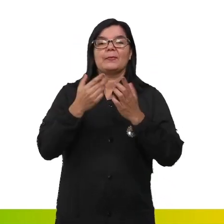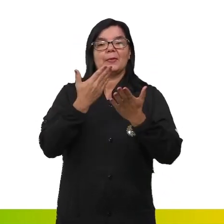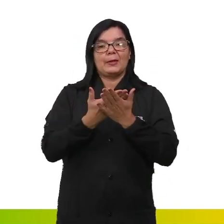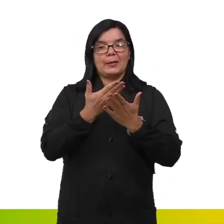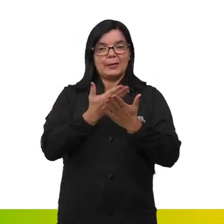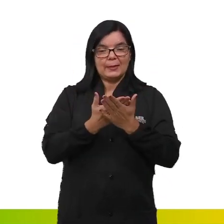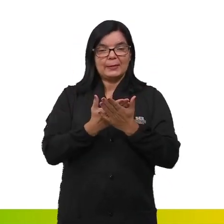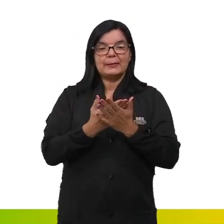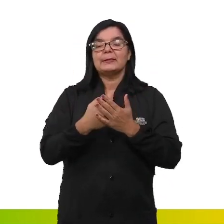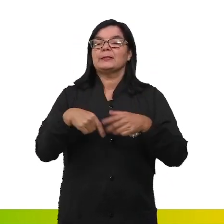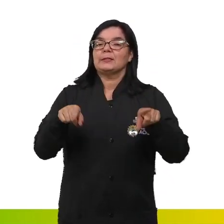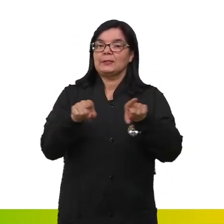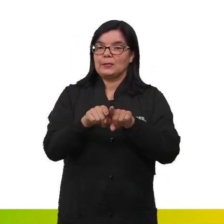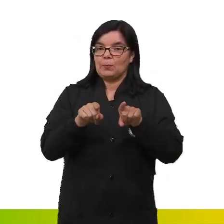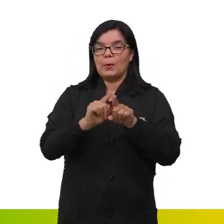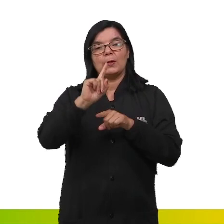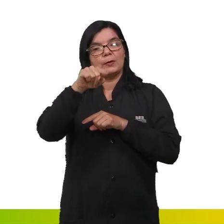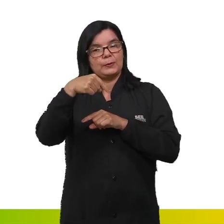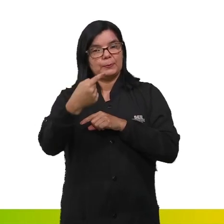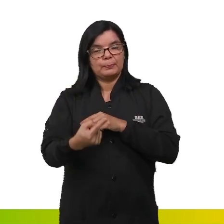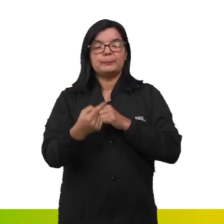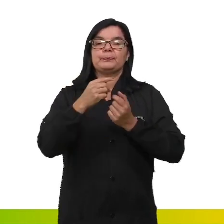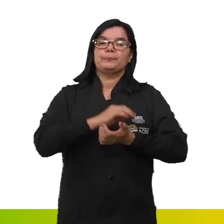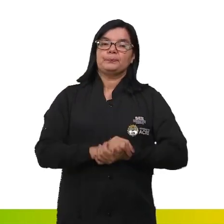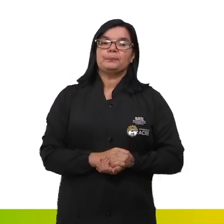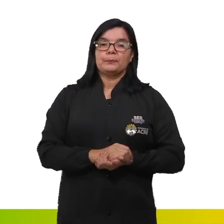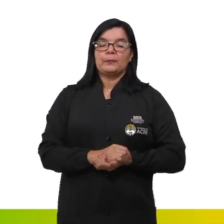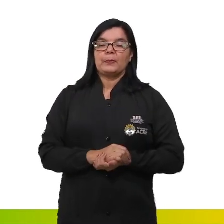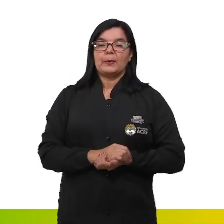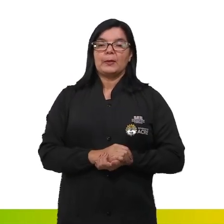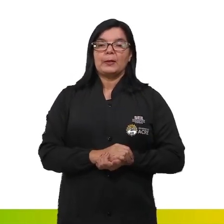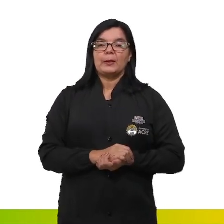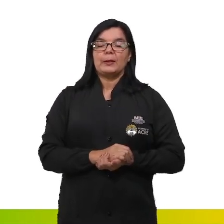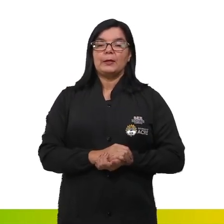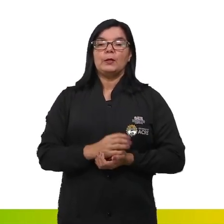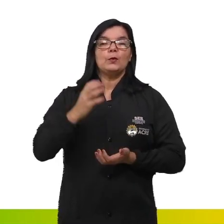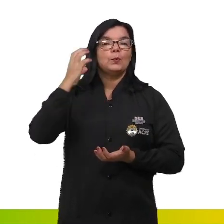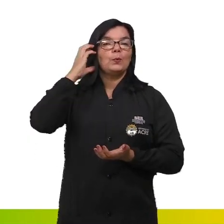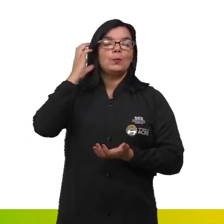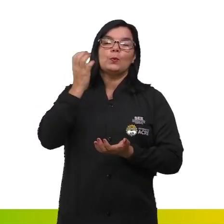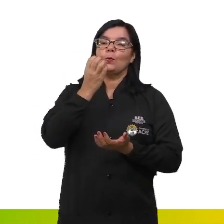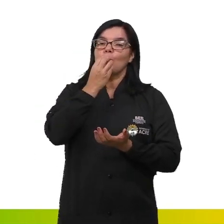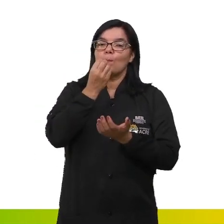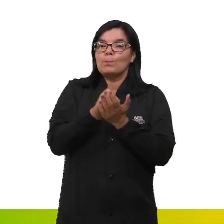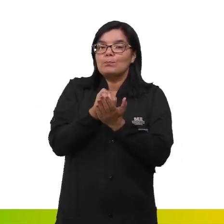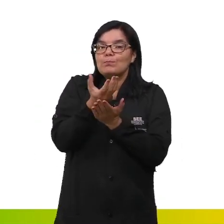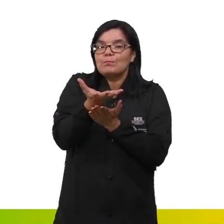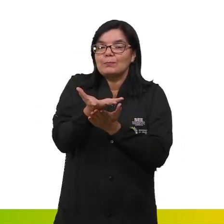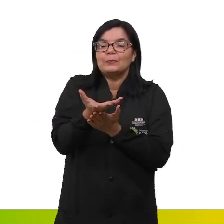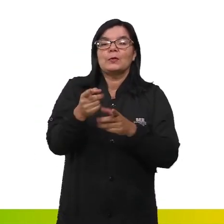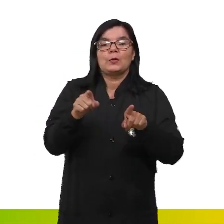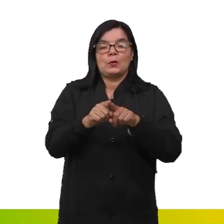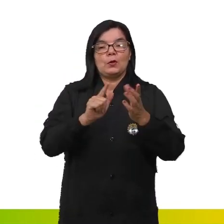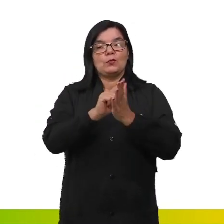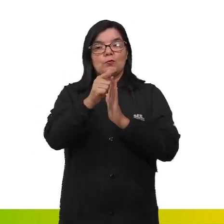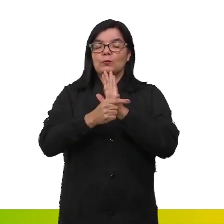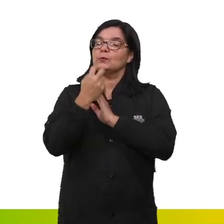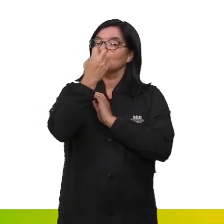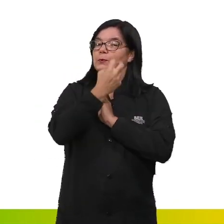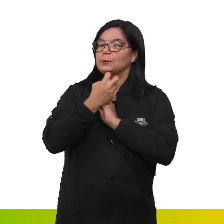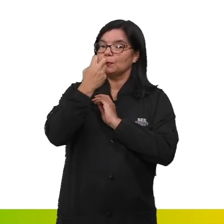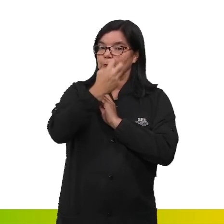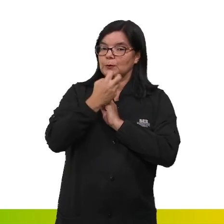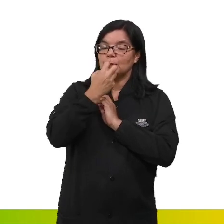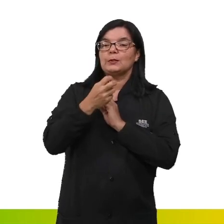vai trabalhar isso aqui posteriormente, tá certo, pessoal? E o podcast aí aparece como um gênero oral,